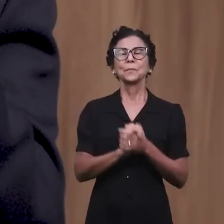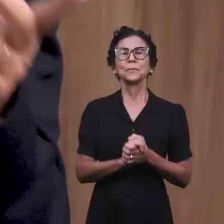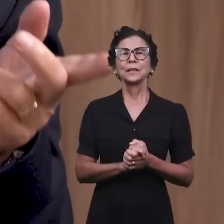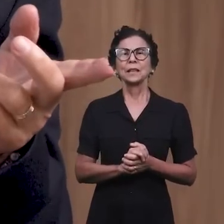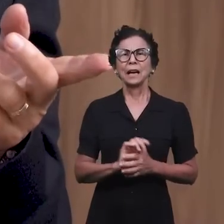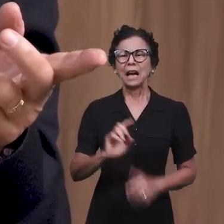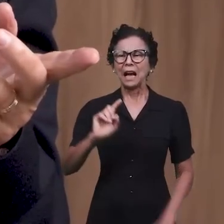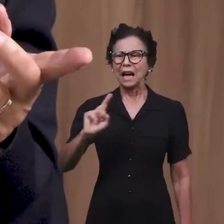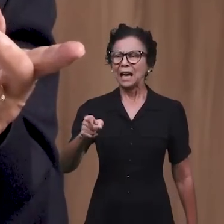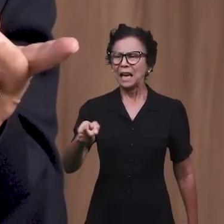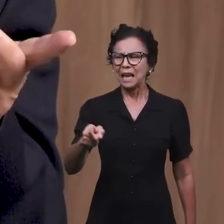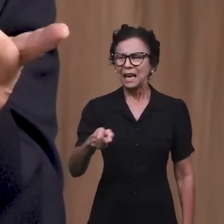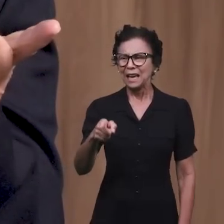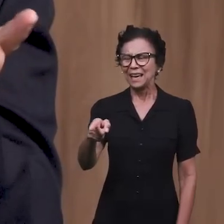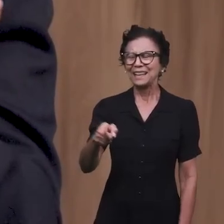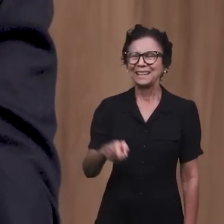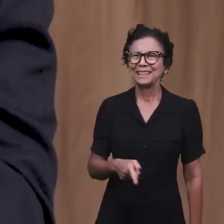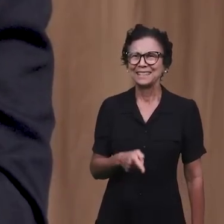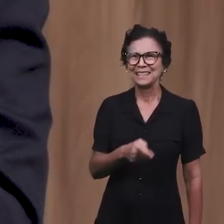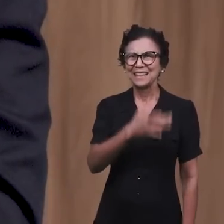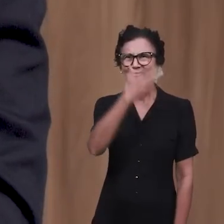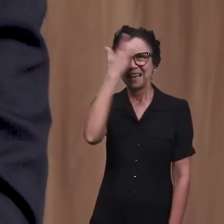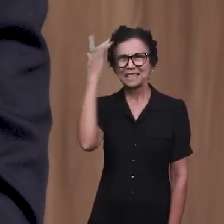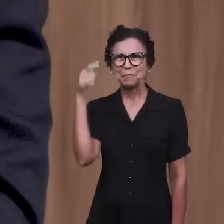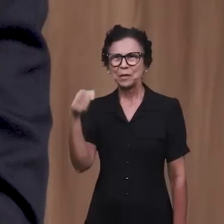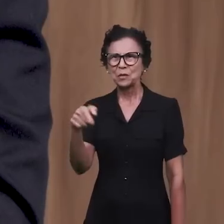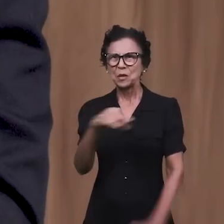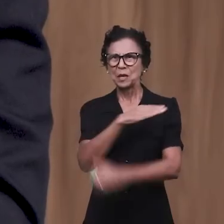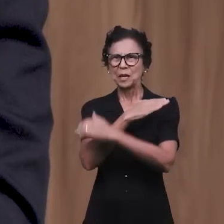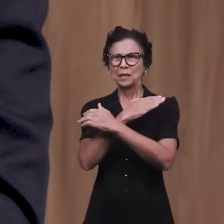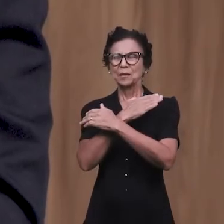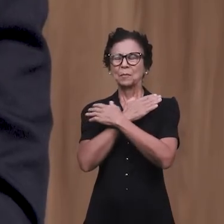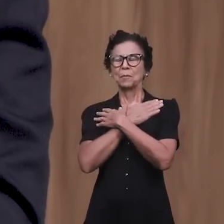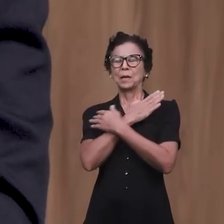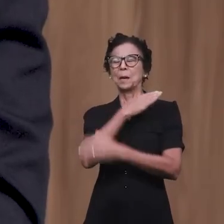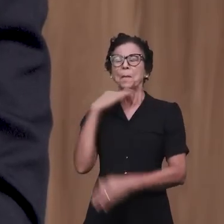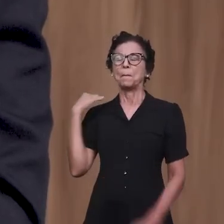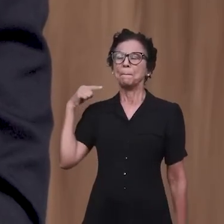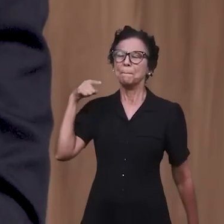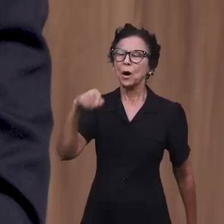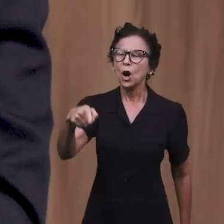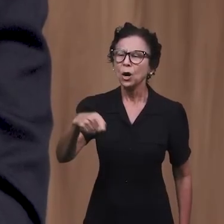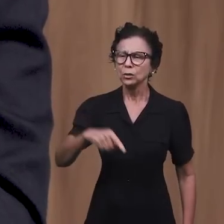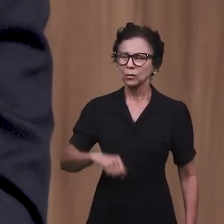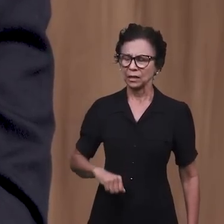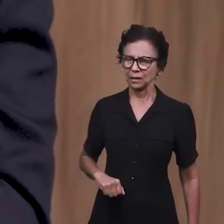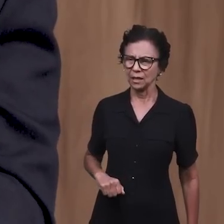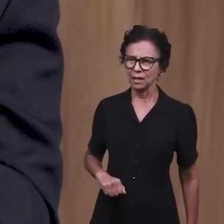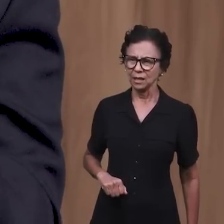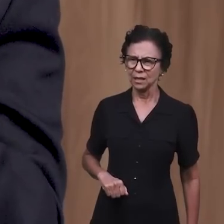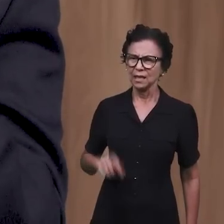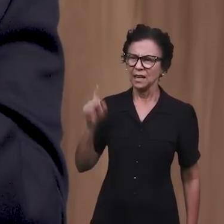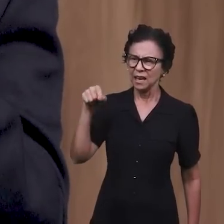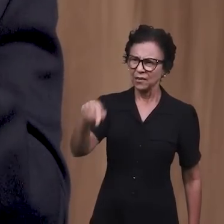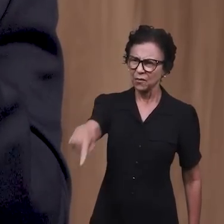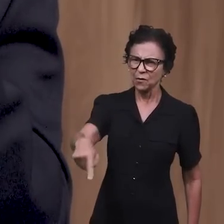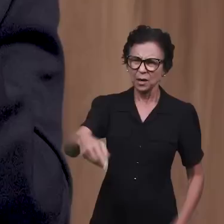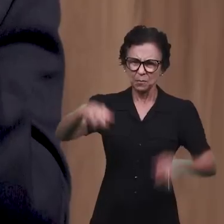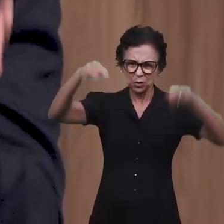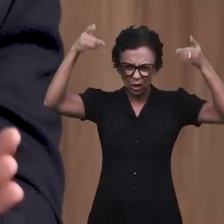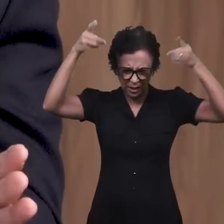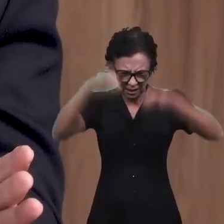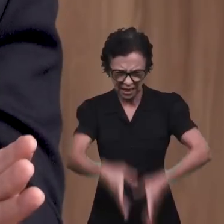Esse defunto. Então, essas situações assim são palavreados que, né? Não, daqui a pouco nós vamos sepultar